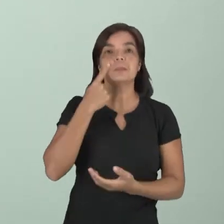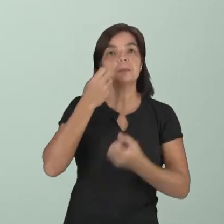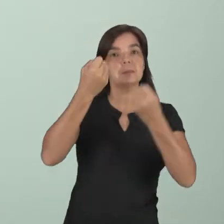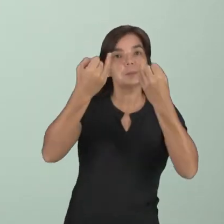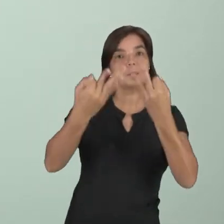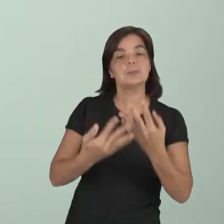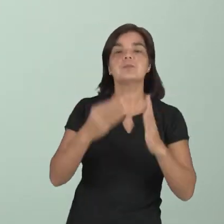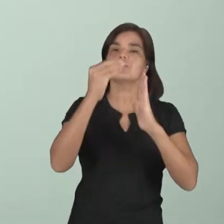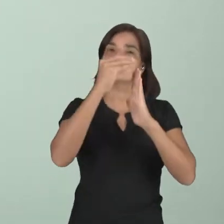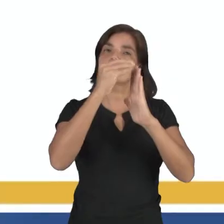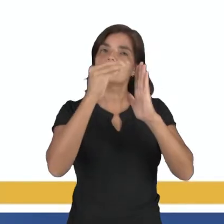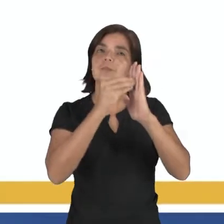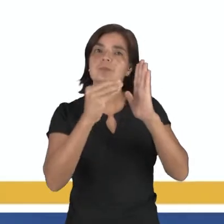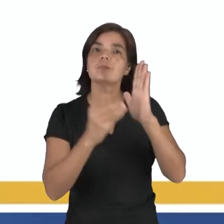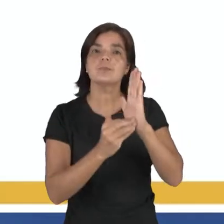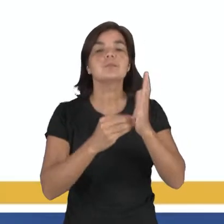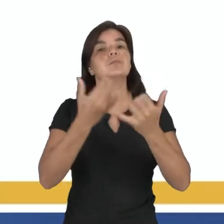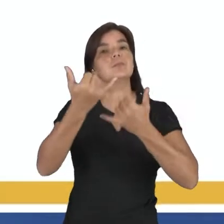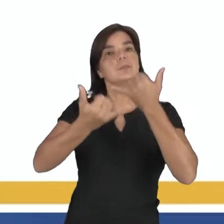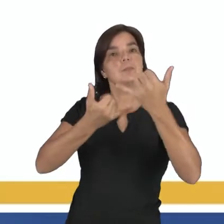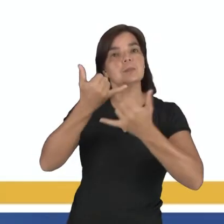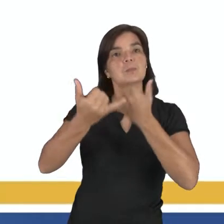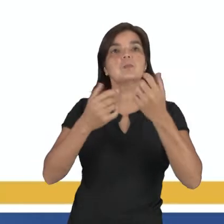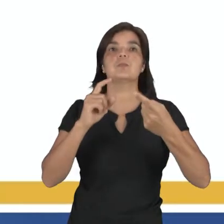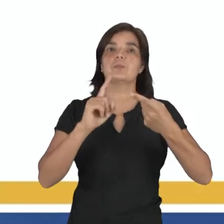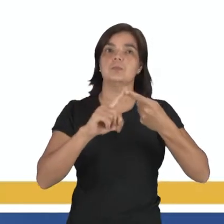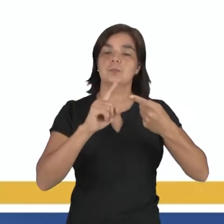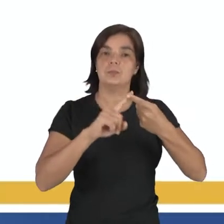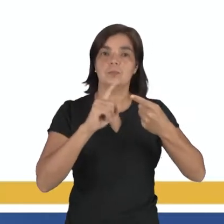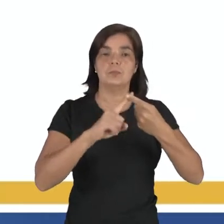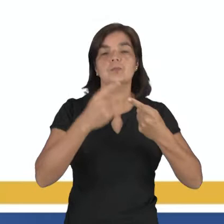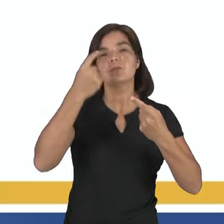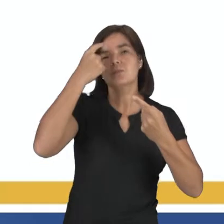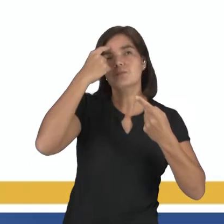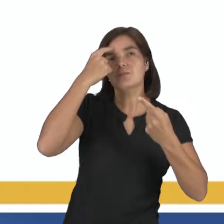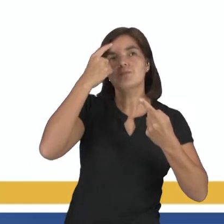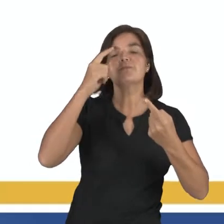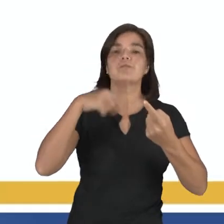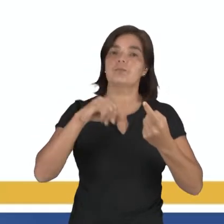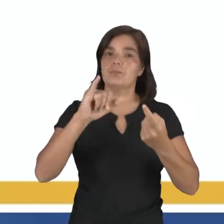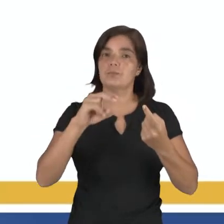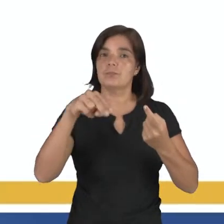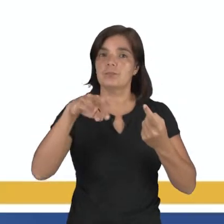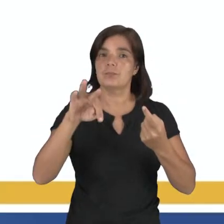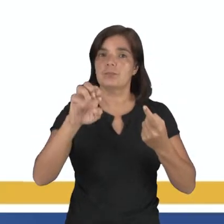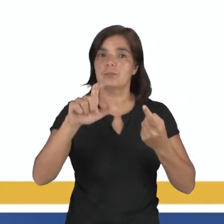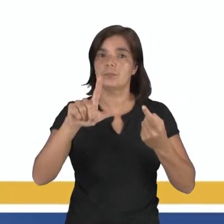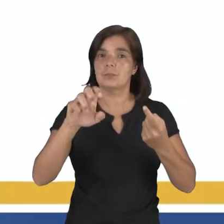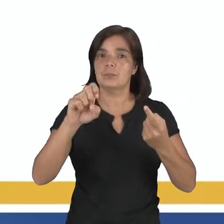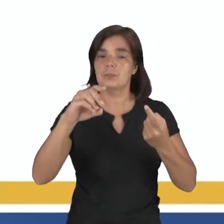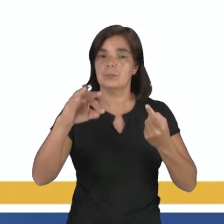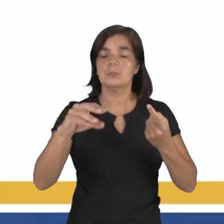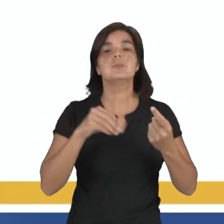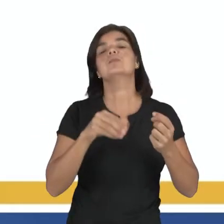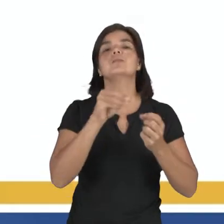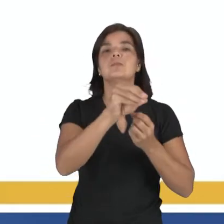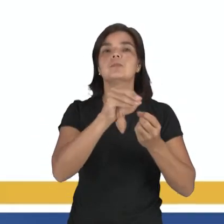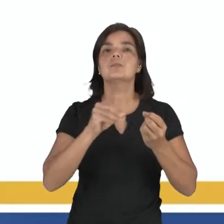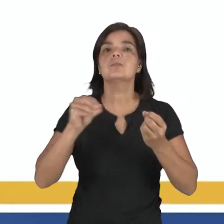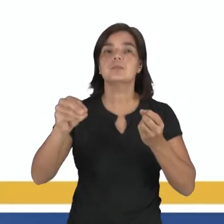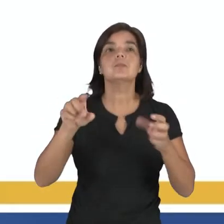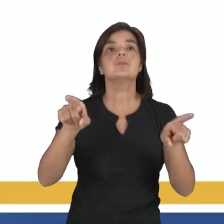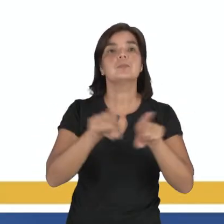falar agora da classificação dos jogos, que são os jogos intelectivos, que é o jogo aí de xadrez, né? E os